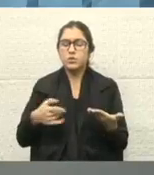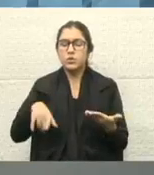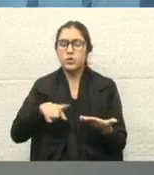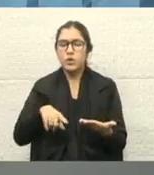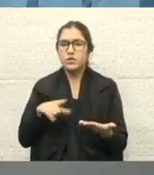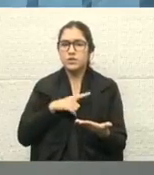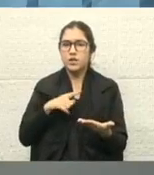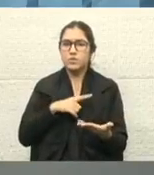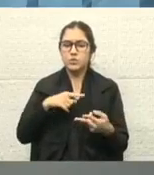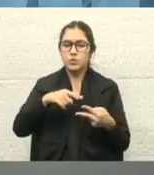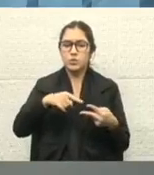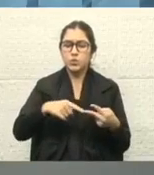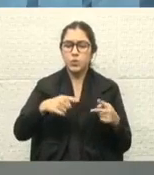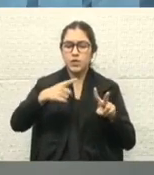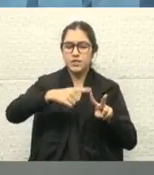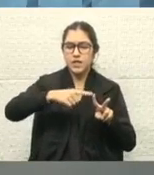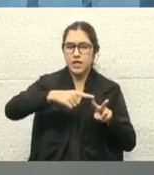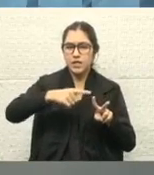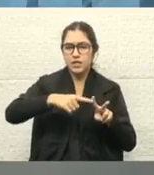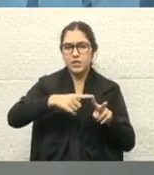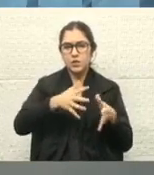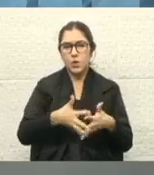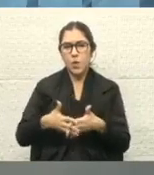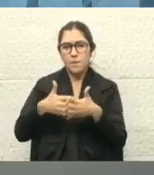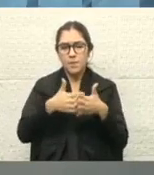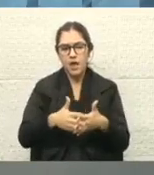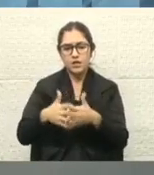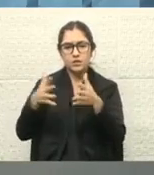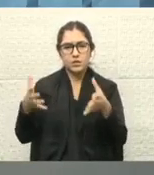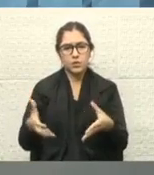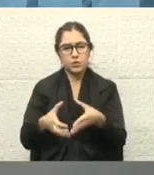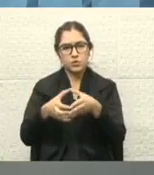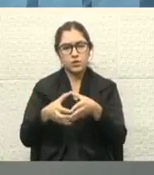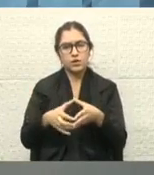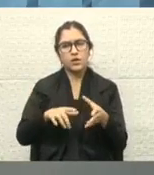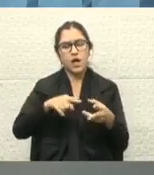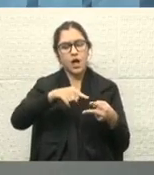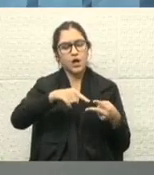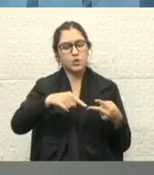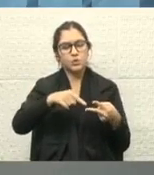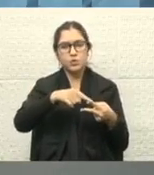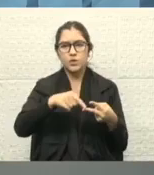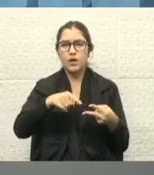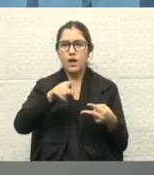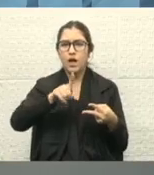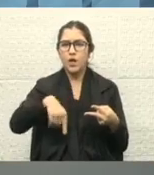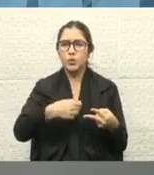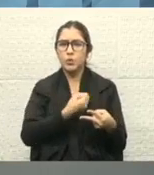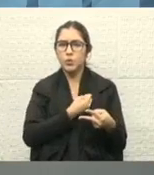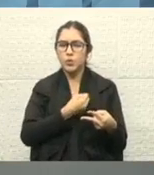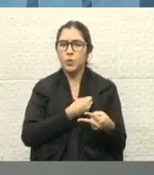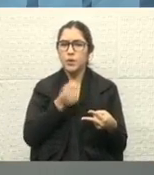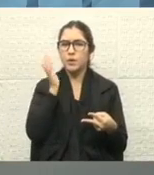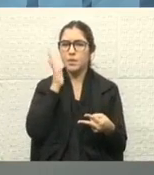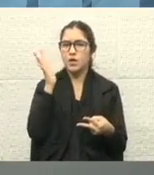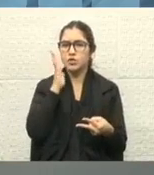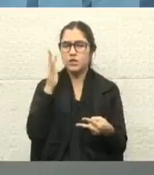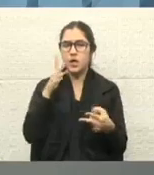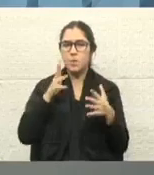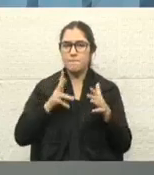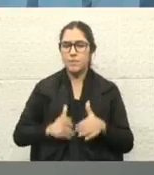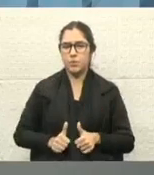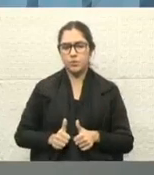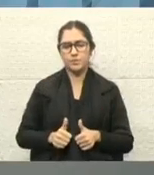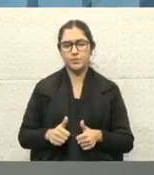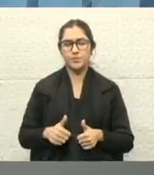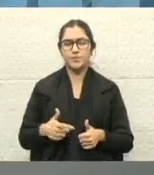tínhamos duas raízes complexas conjugadas e as duas raízes eram números imaginários puros.